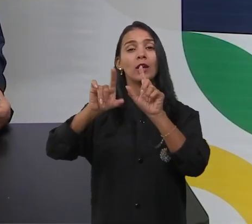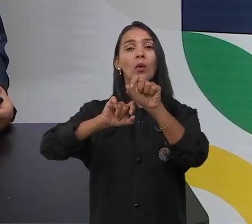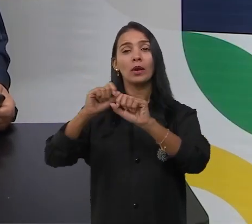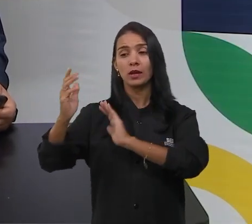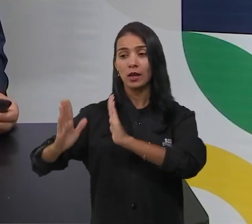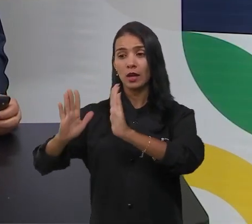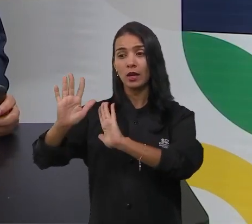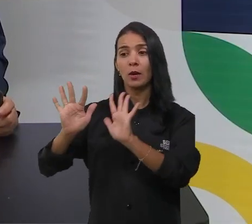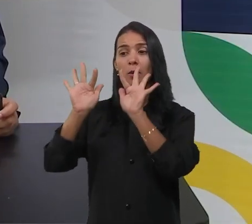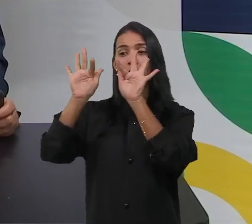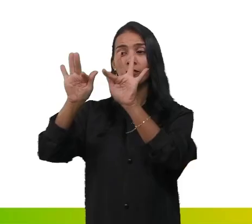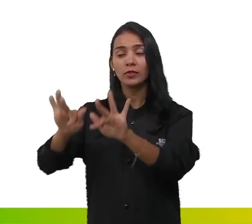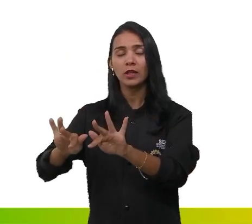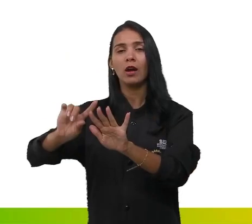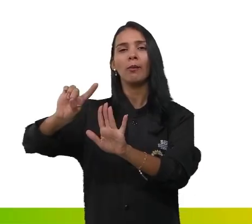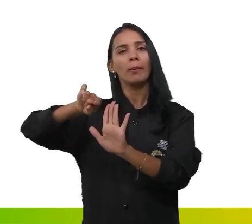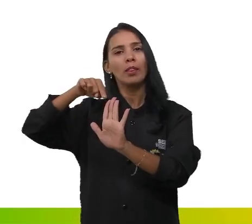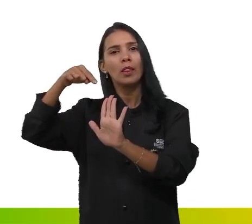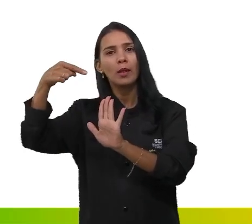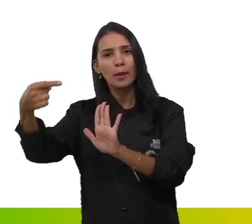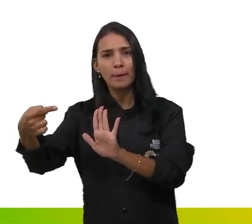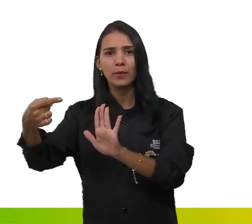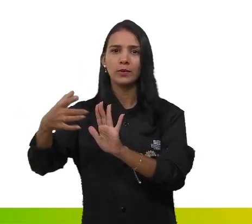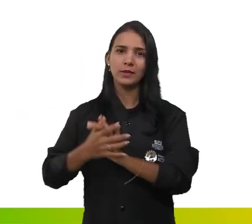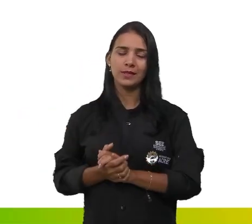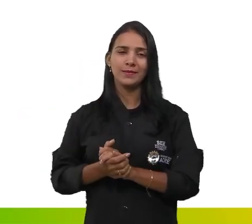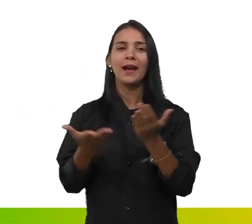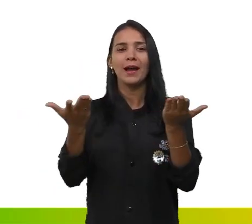Eu quero deixar registrado aqui as nossas